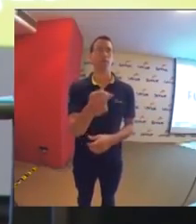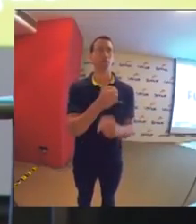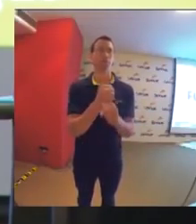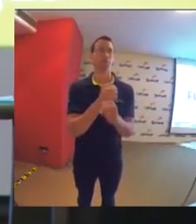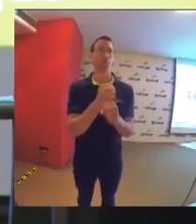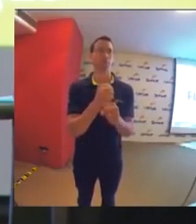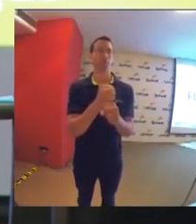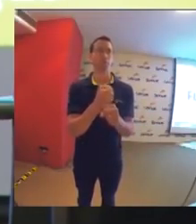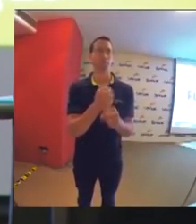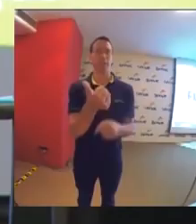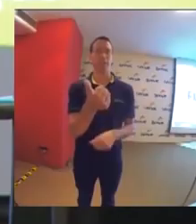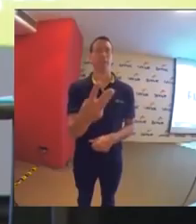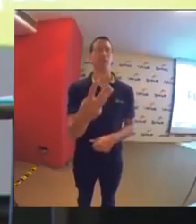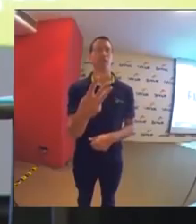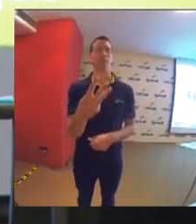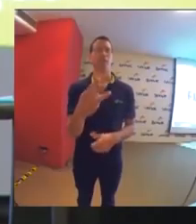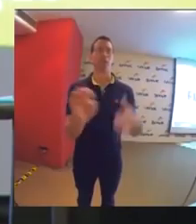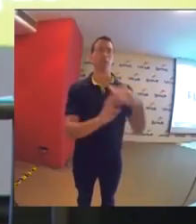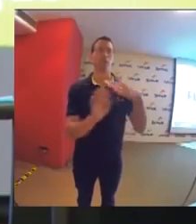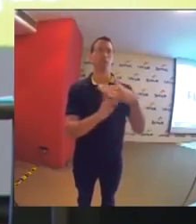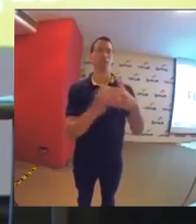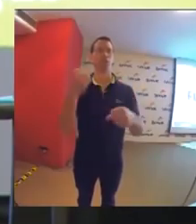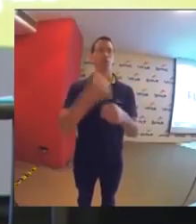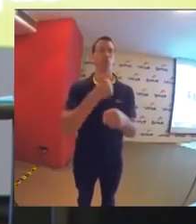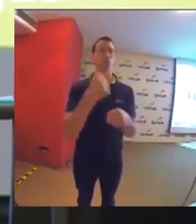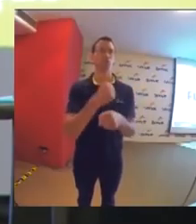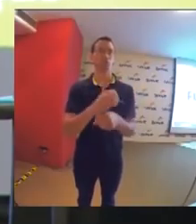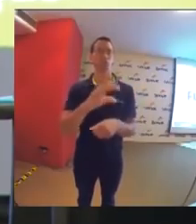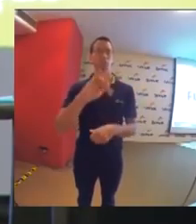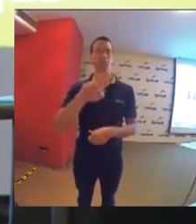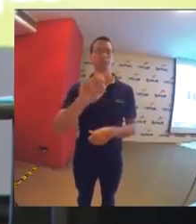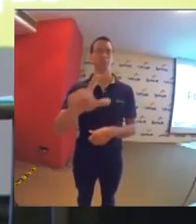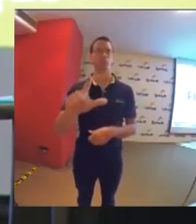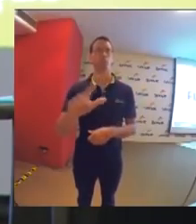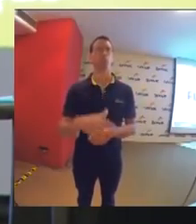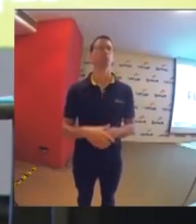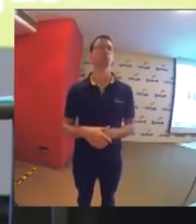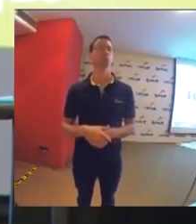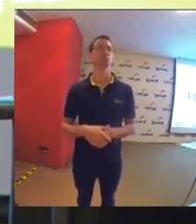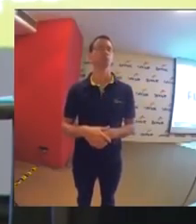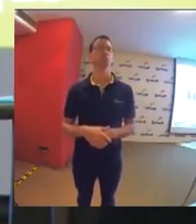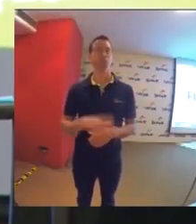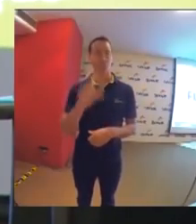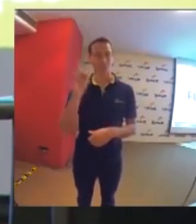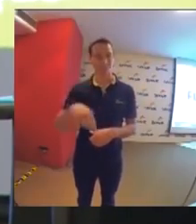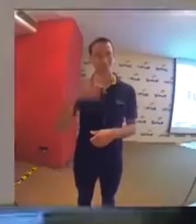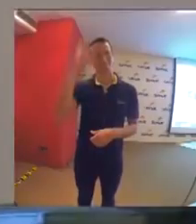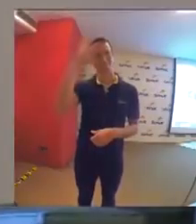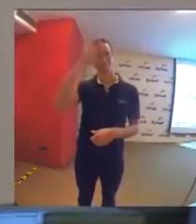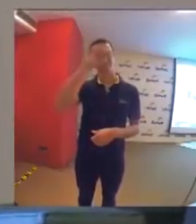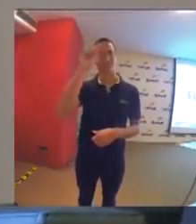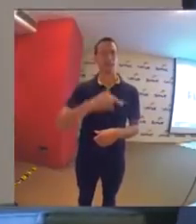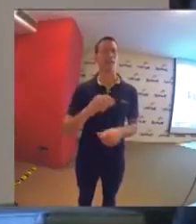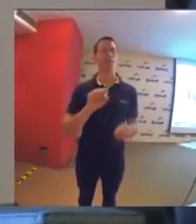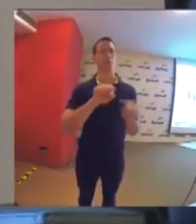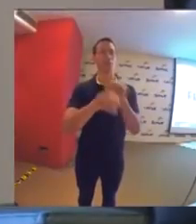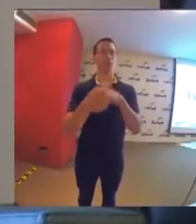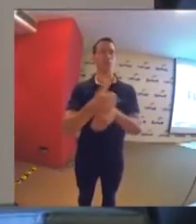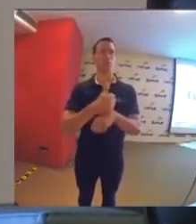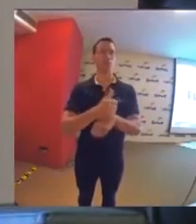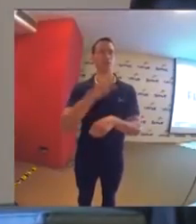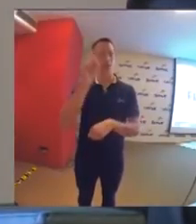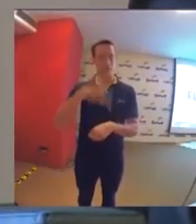onde emprega síndrome de Down e paralisia cerebral. Isto é aprendizagem, isto é formação profissional, isto é educação. Tá bom?